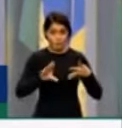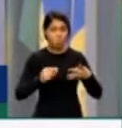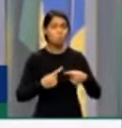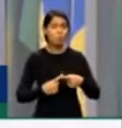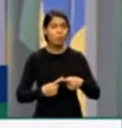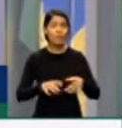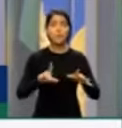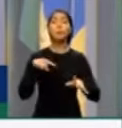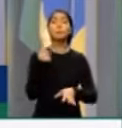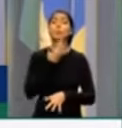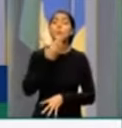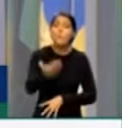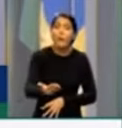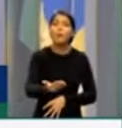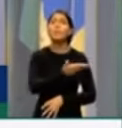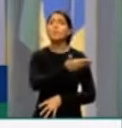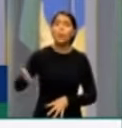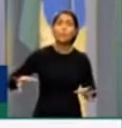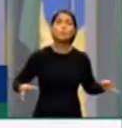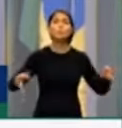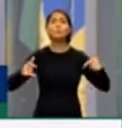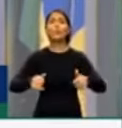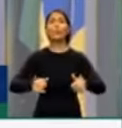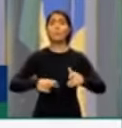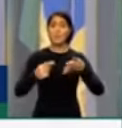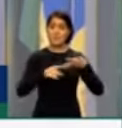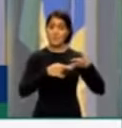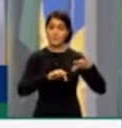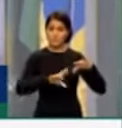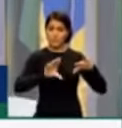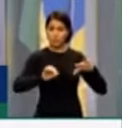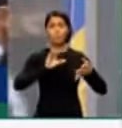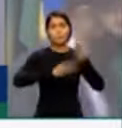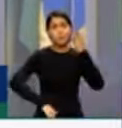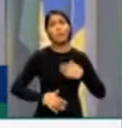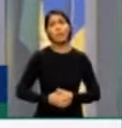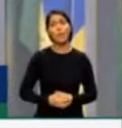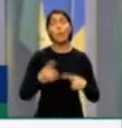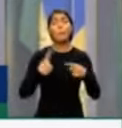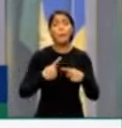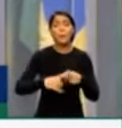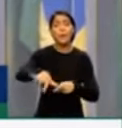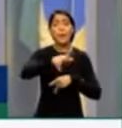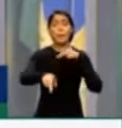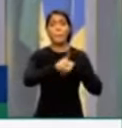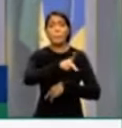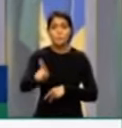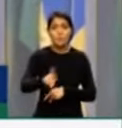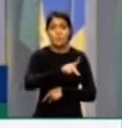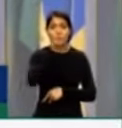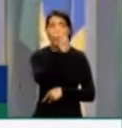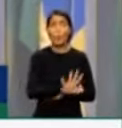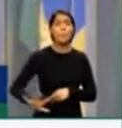senadores para que a gente possa derrubar esse veto e fazer justiça aos professores brasileiros porque são eles que colocam